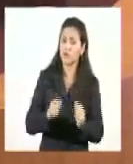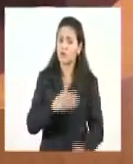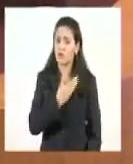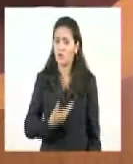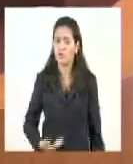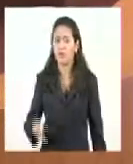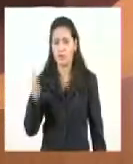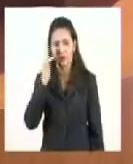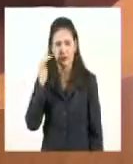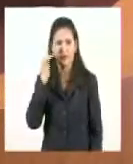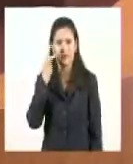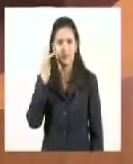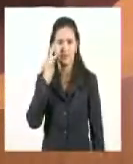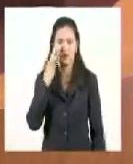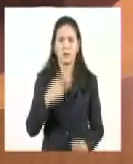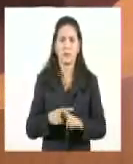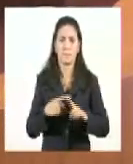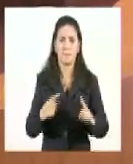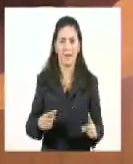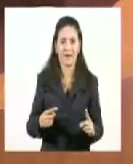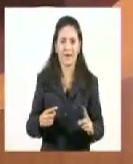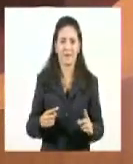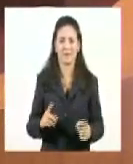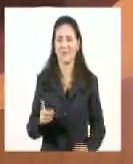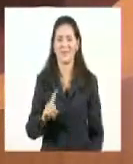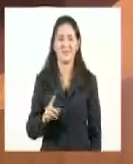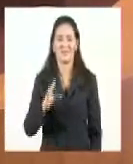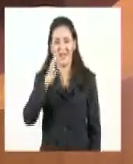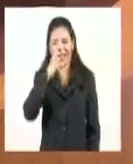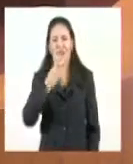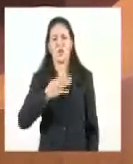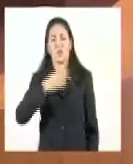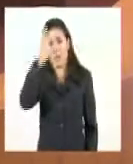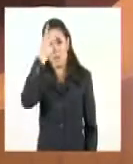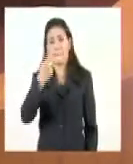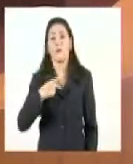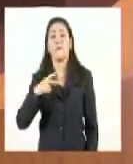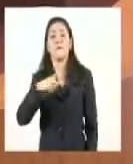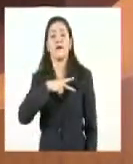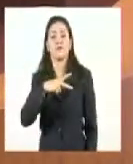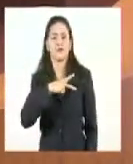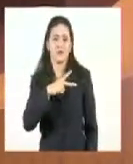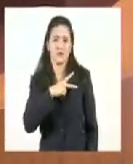Flávio Dino. Mas não, vão para o ataque pessoal e aí as coisas se tornam dessa